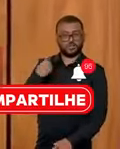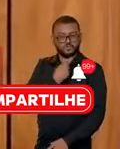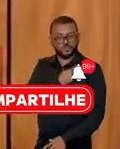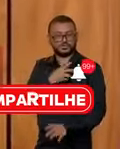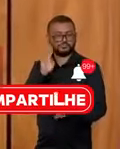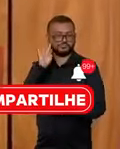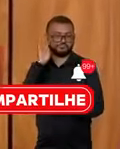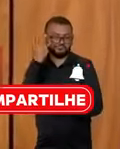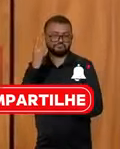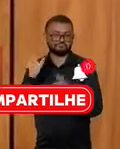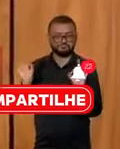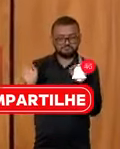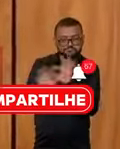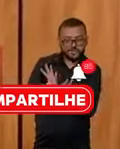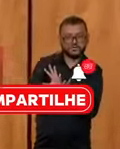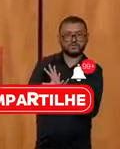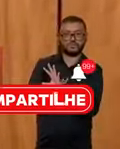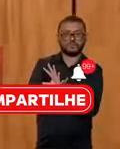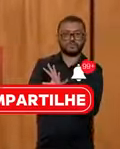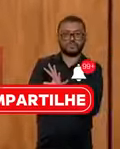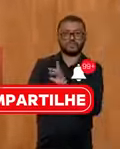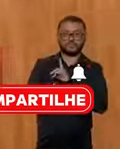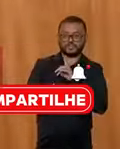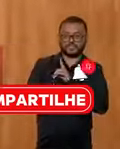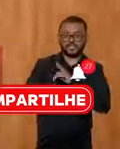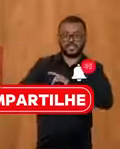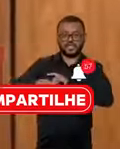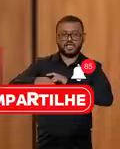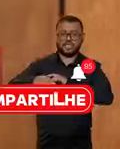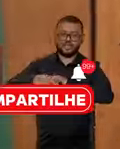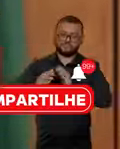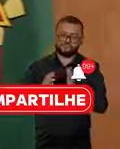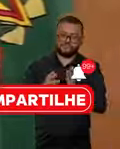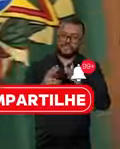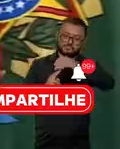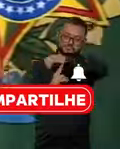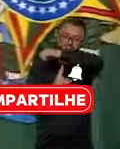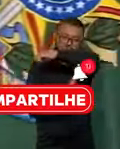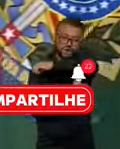concluindo, sabe, ferrovias e pontes e também